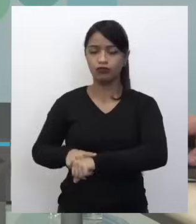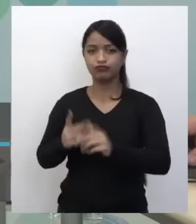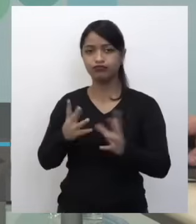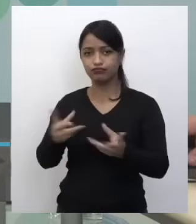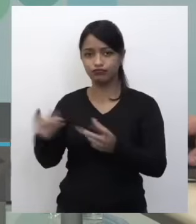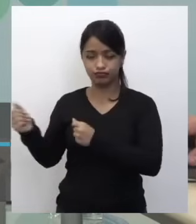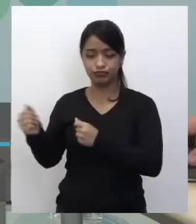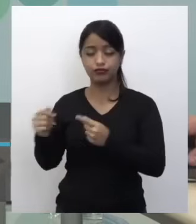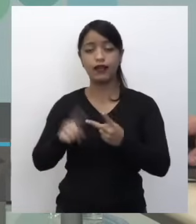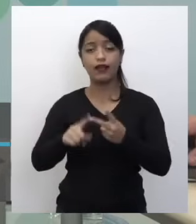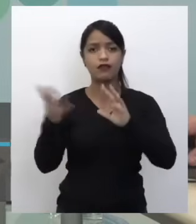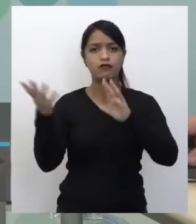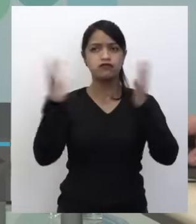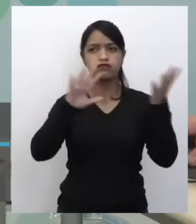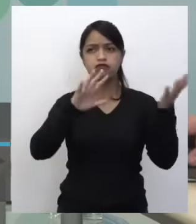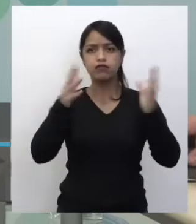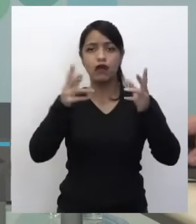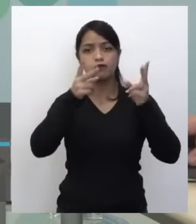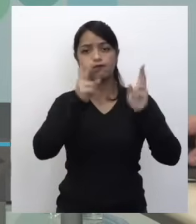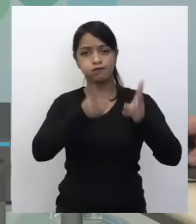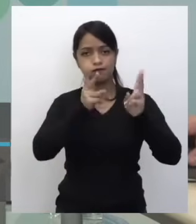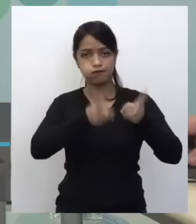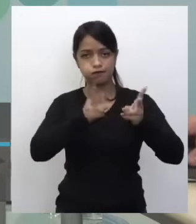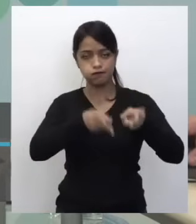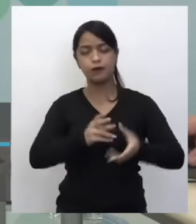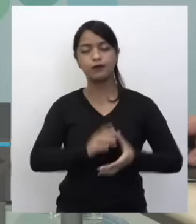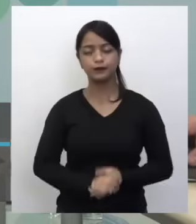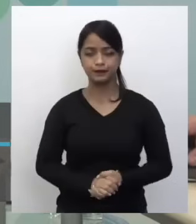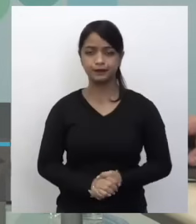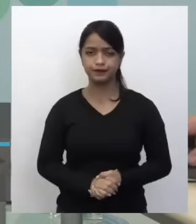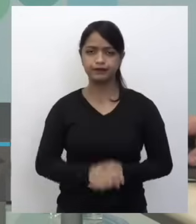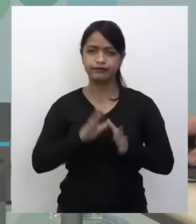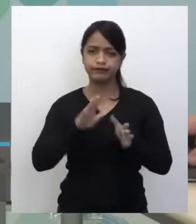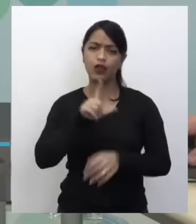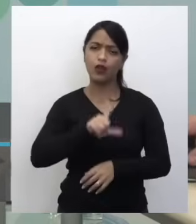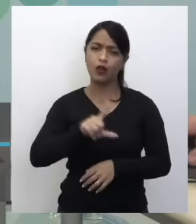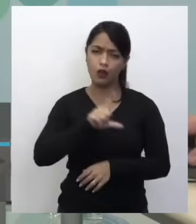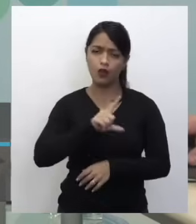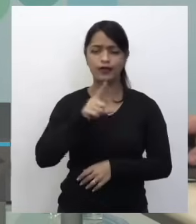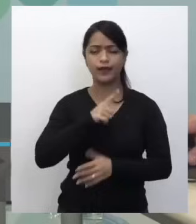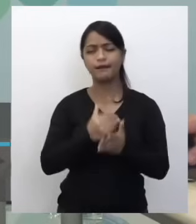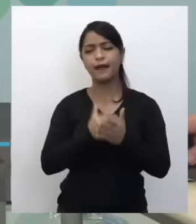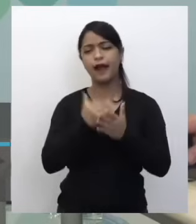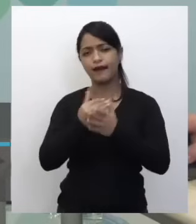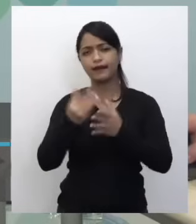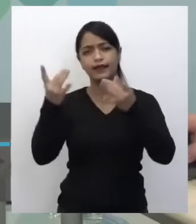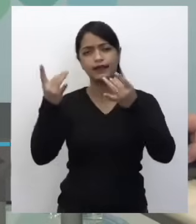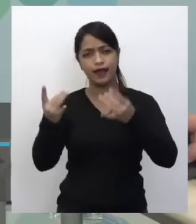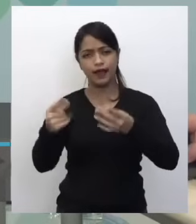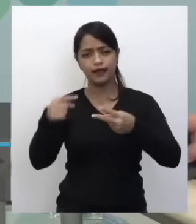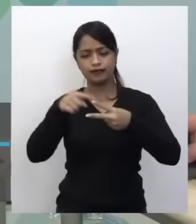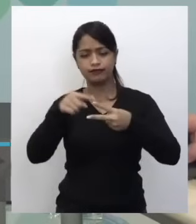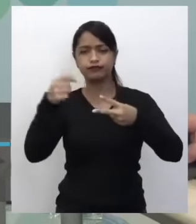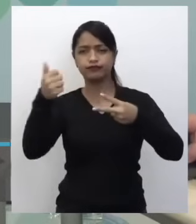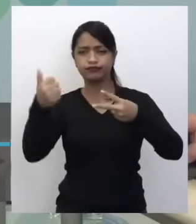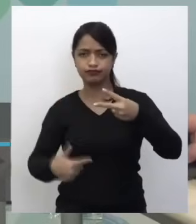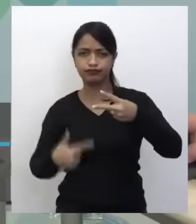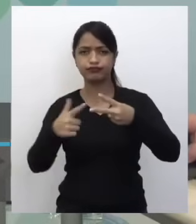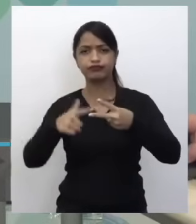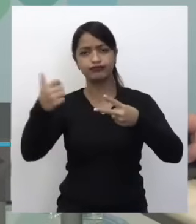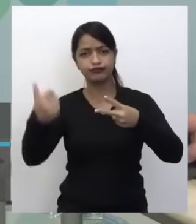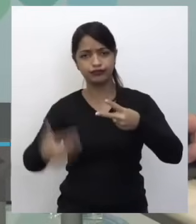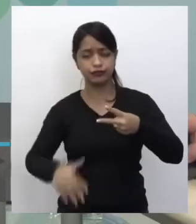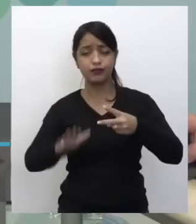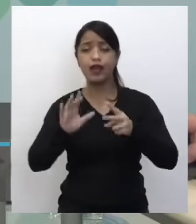e o clima é permanente, né? Lógico que a gente tem uma definição muito mais ampla, inclusive nós discutimos ela na aula passada, mas só para a